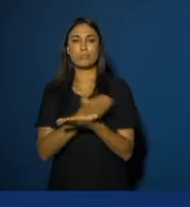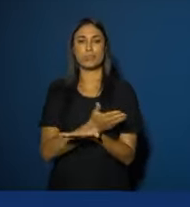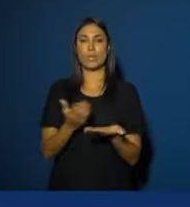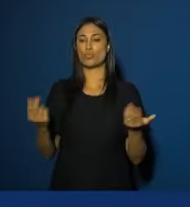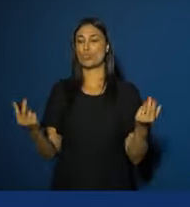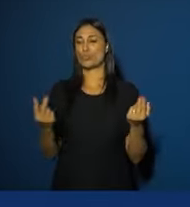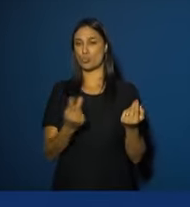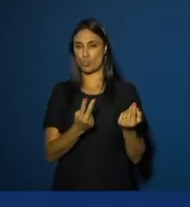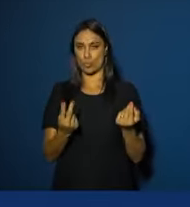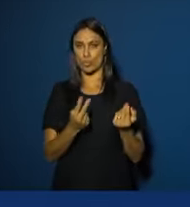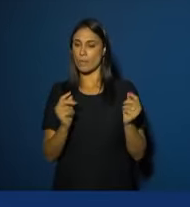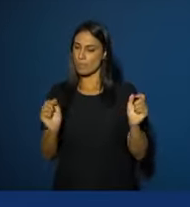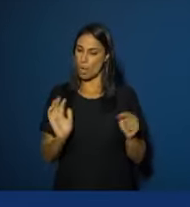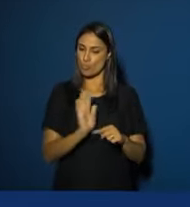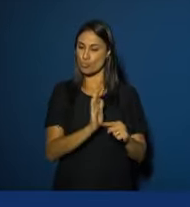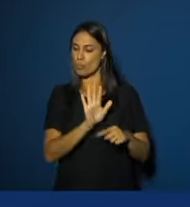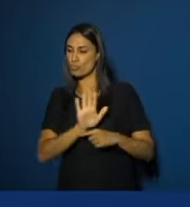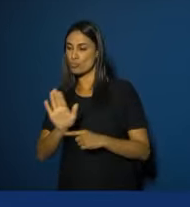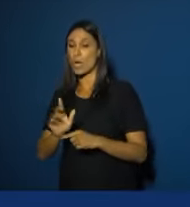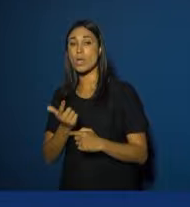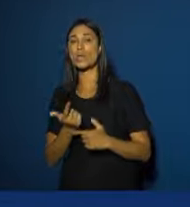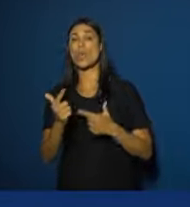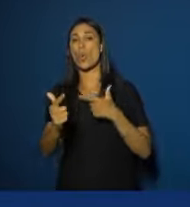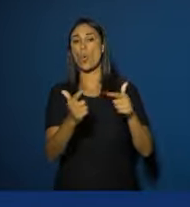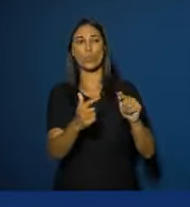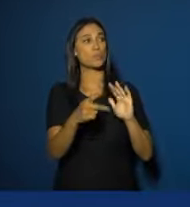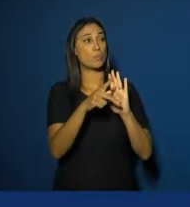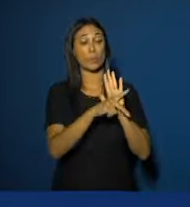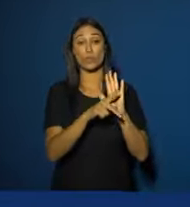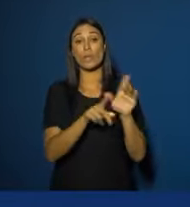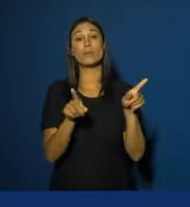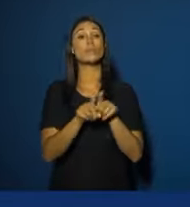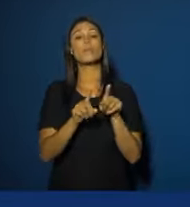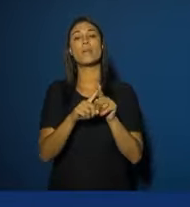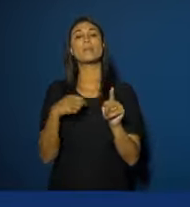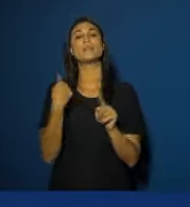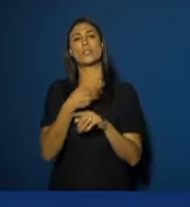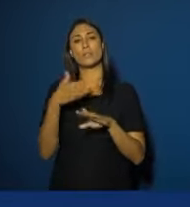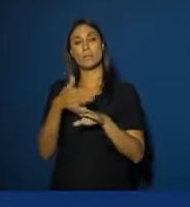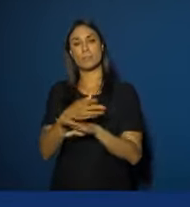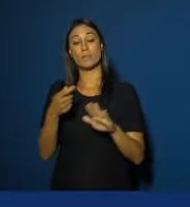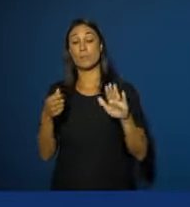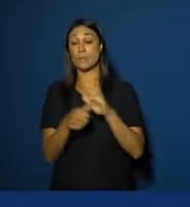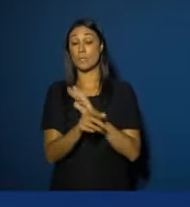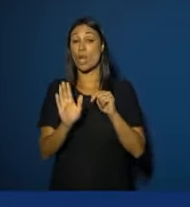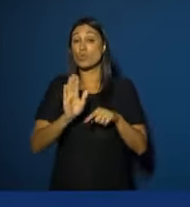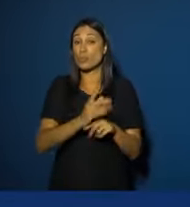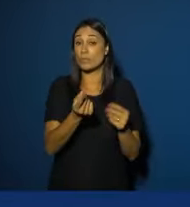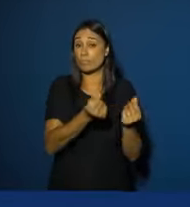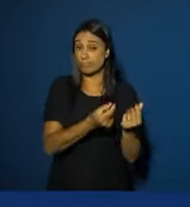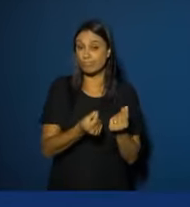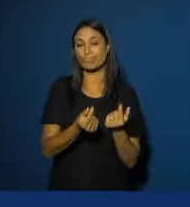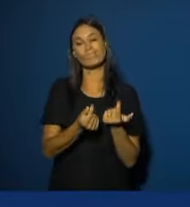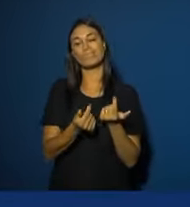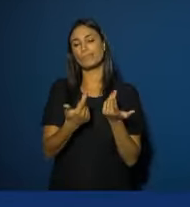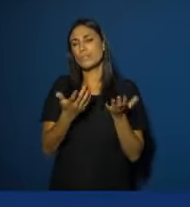com a gestão. E outros projetos do Rodoanel, nós estamos participando, financiando.